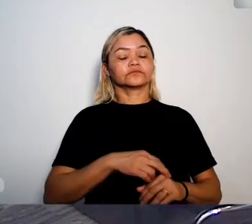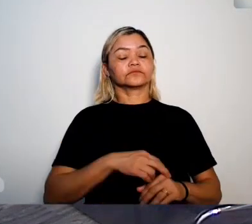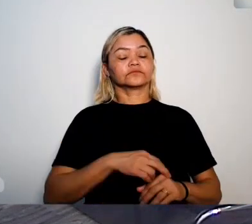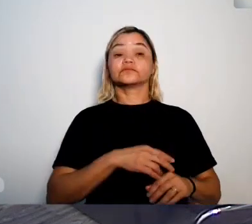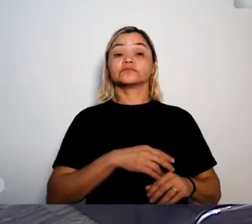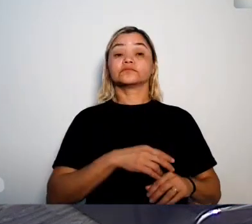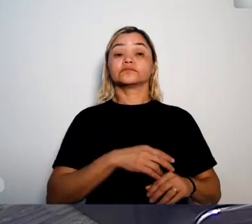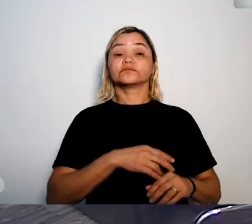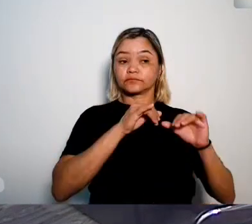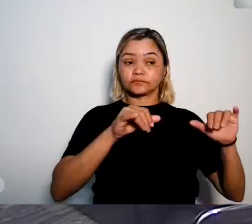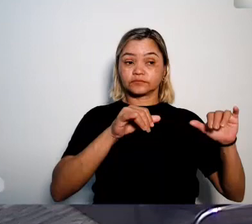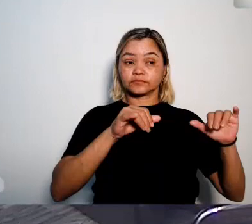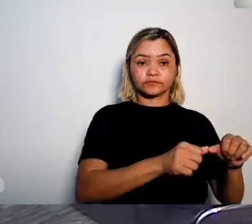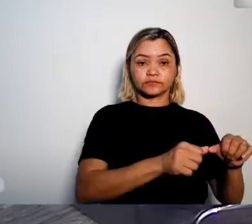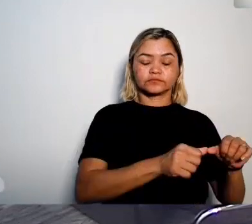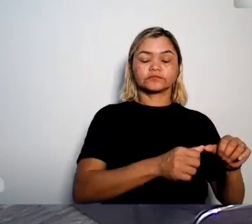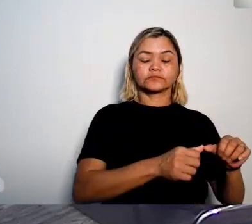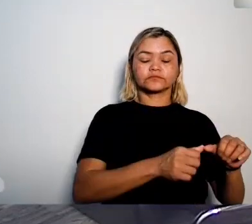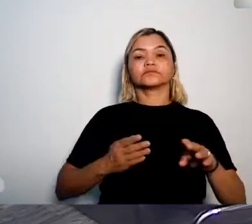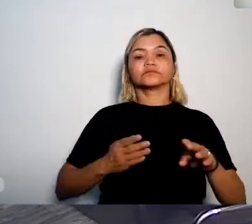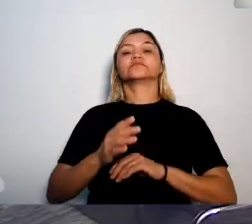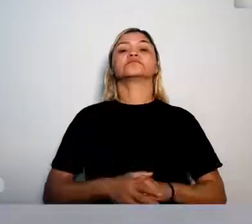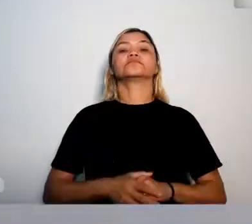Está aprovado o projeto e mensagem.